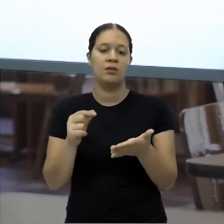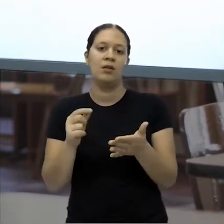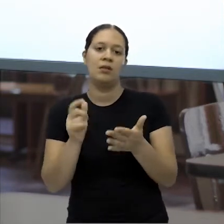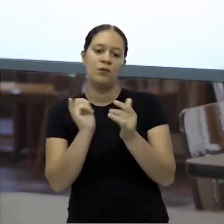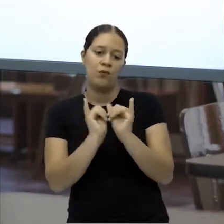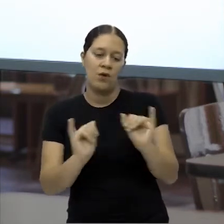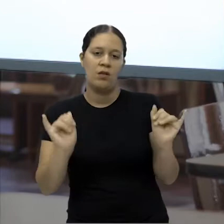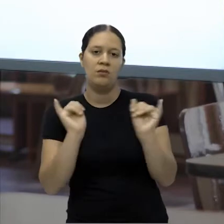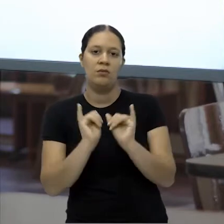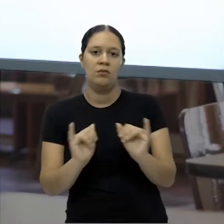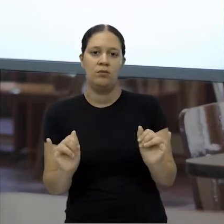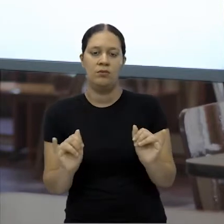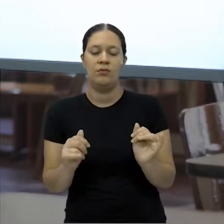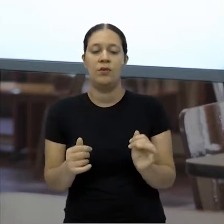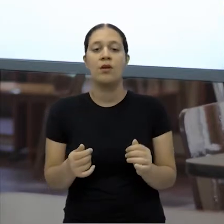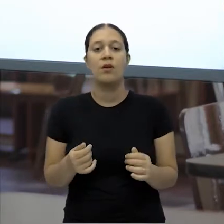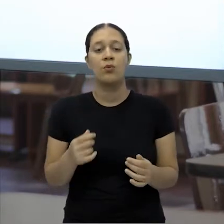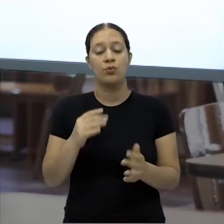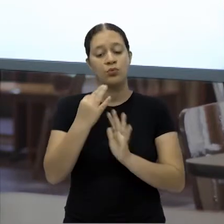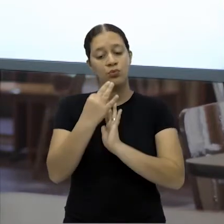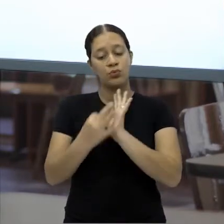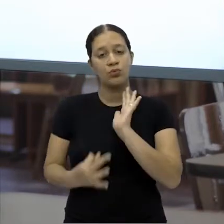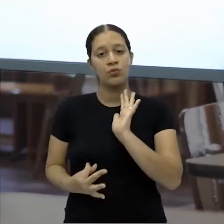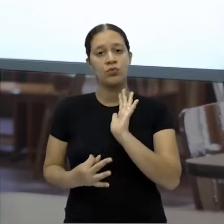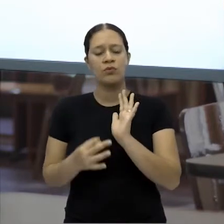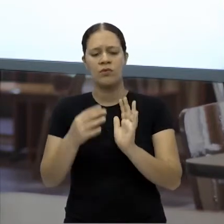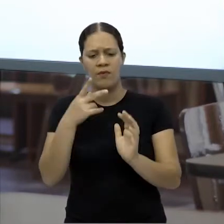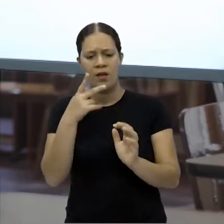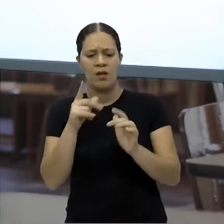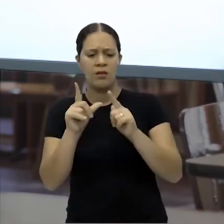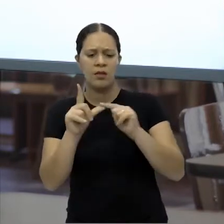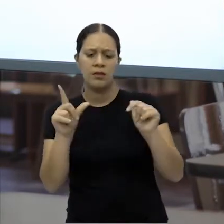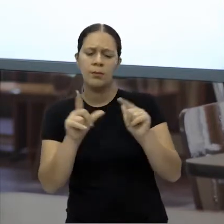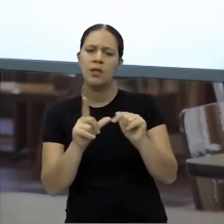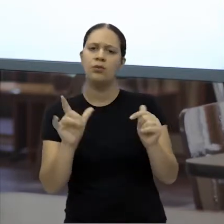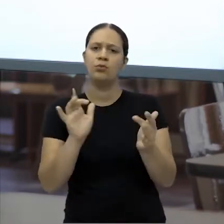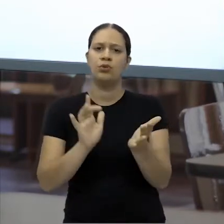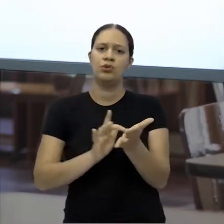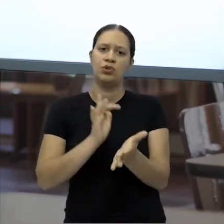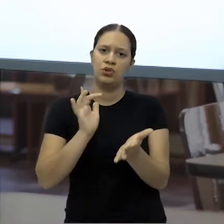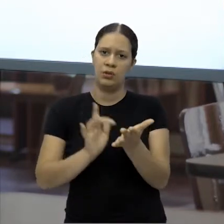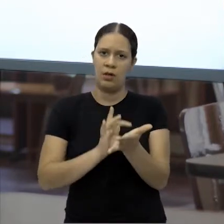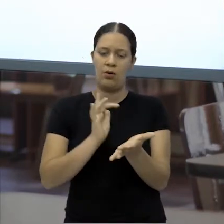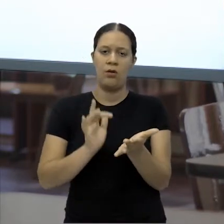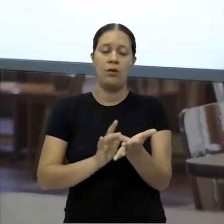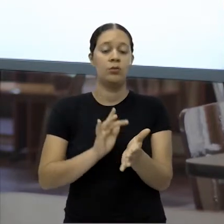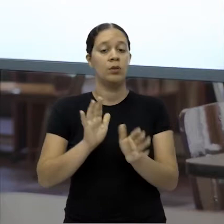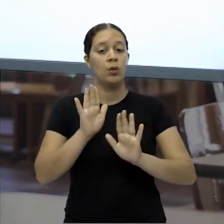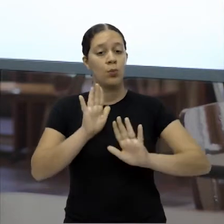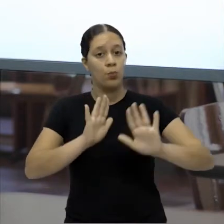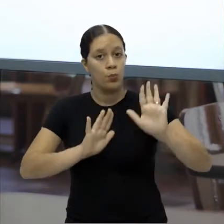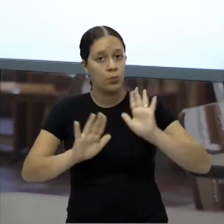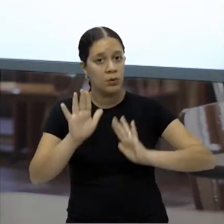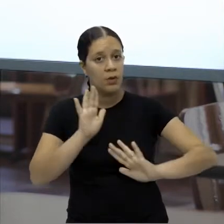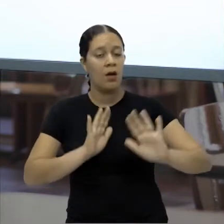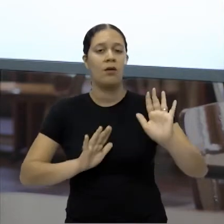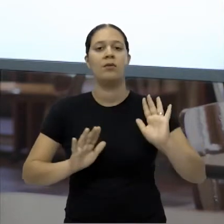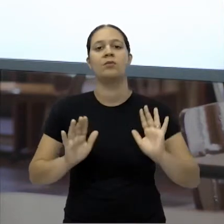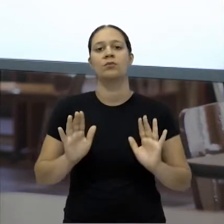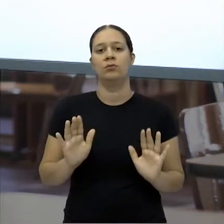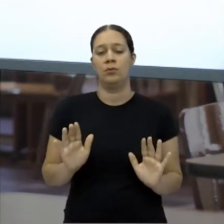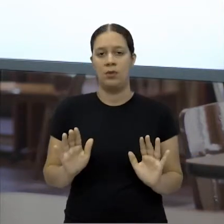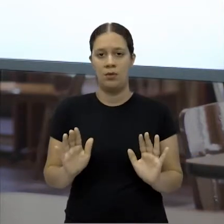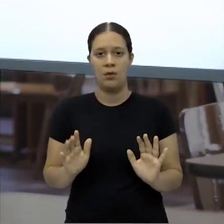Artigo de divulgação científica. O texto que a gente vai ver fala sobre letramento digital. Então, cuidado aí,